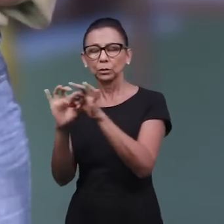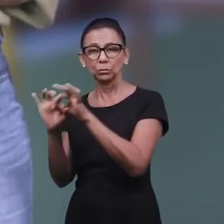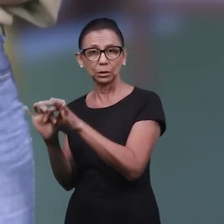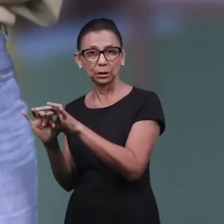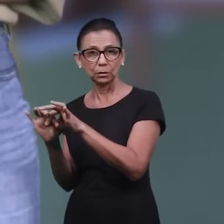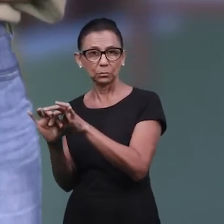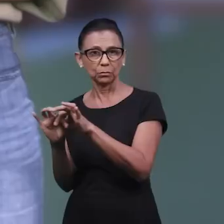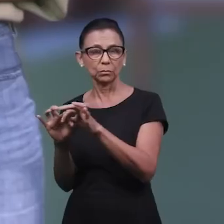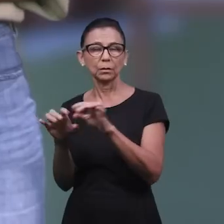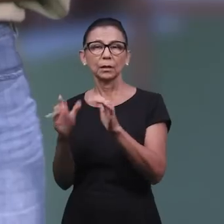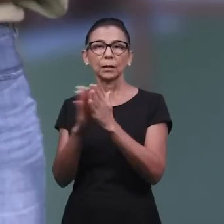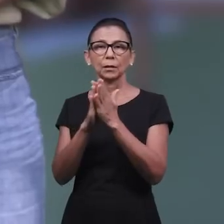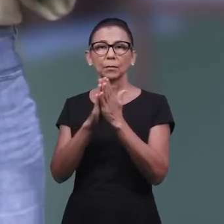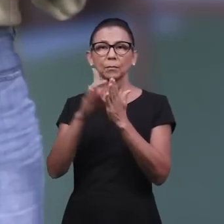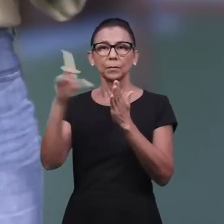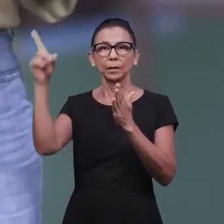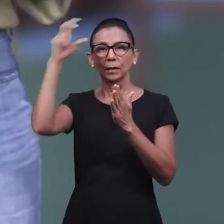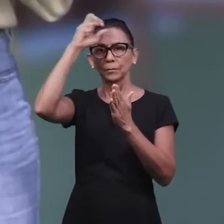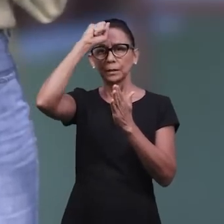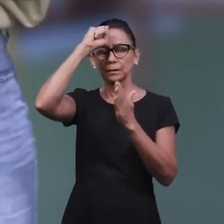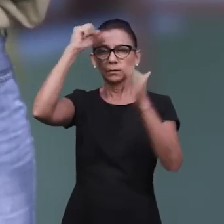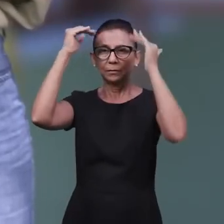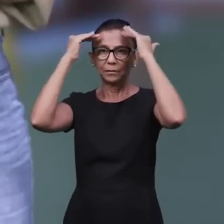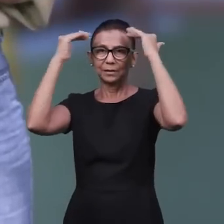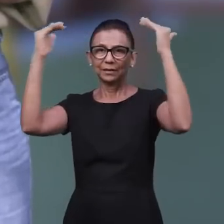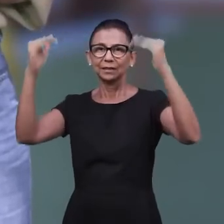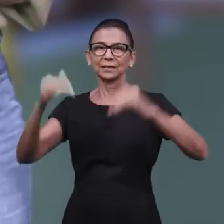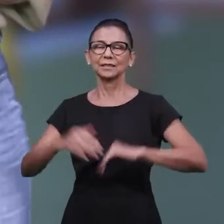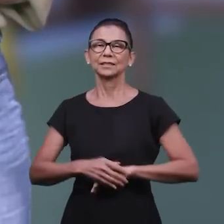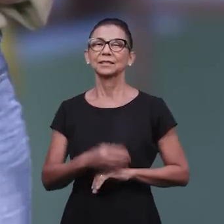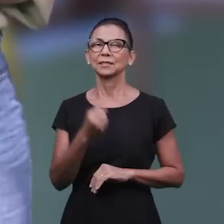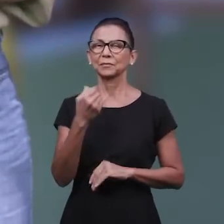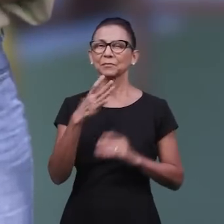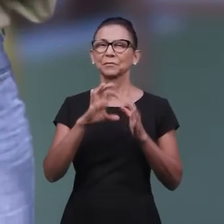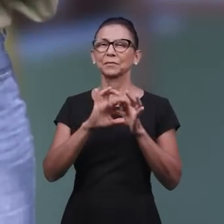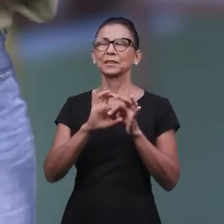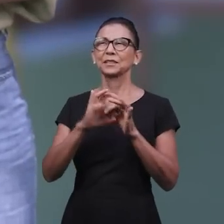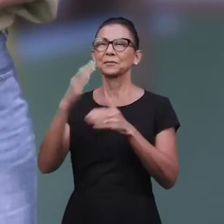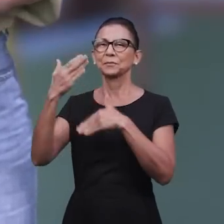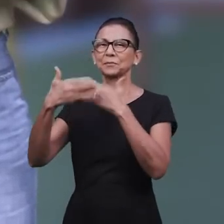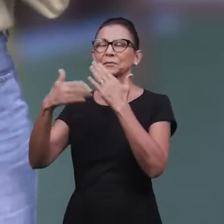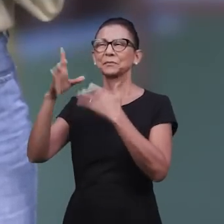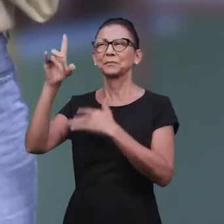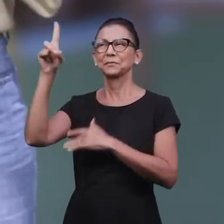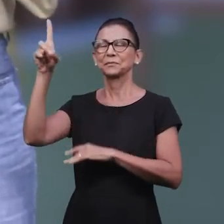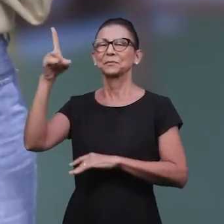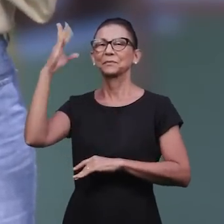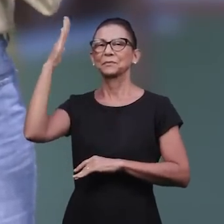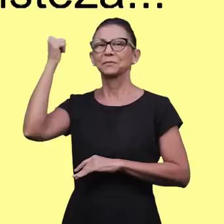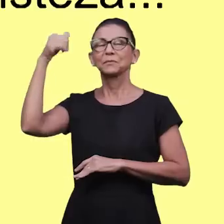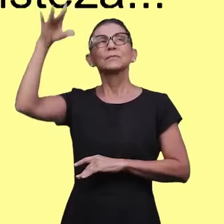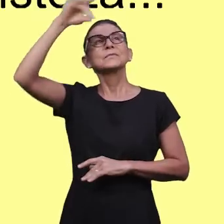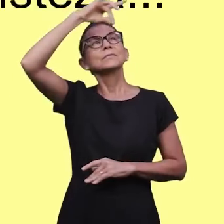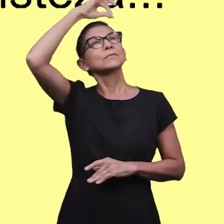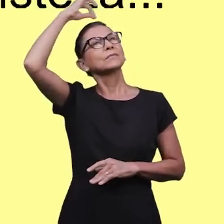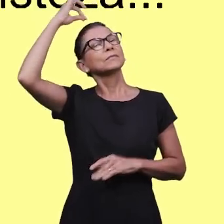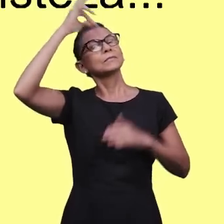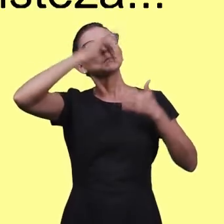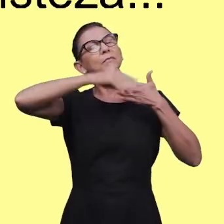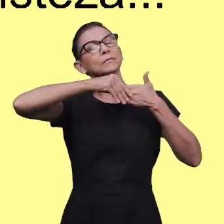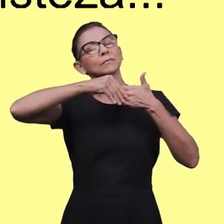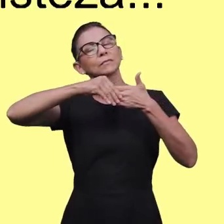palavra de Deus. Como é bom viver em comunhão com Deus, sabendo que o Espírito Santo nos